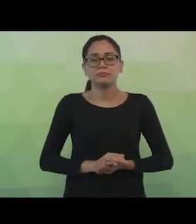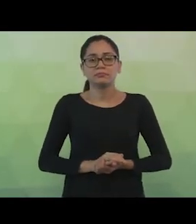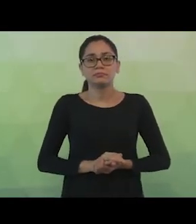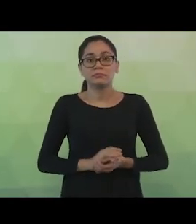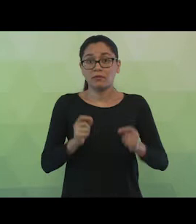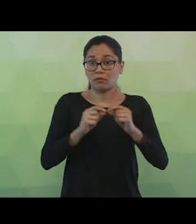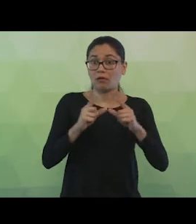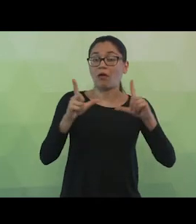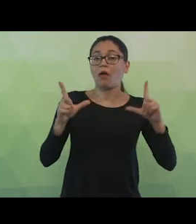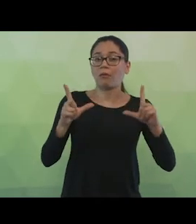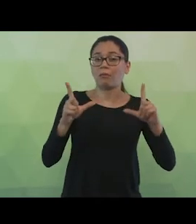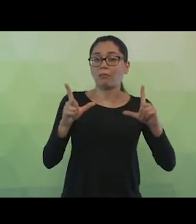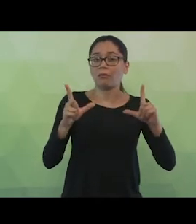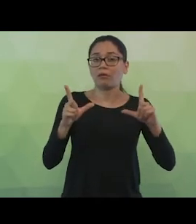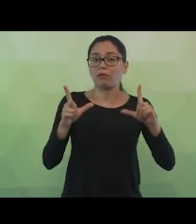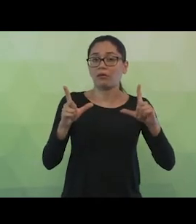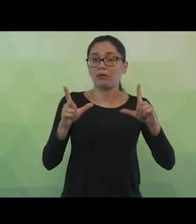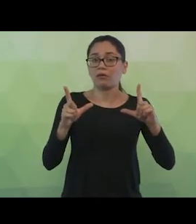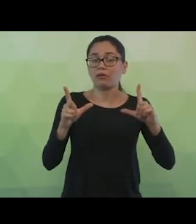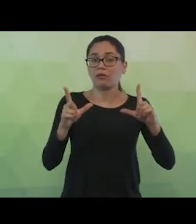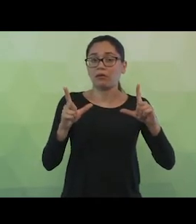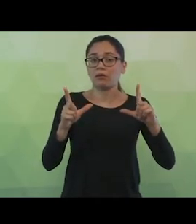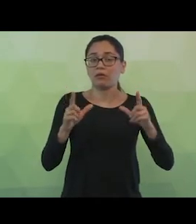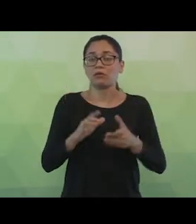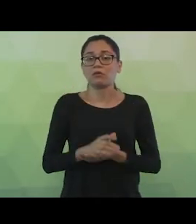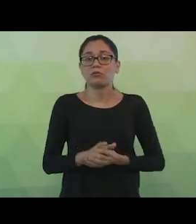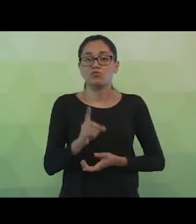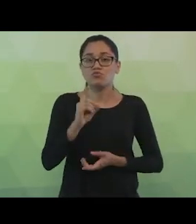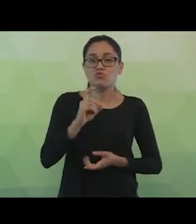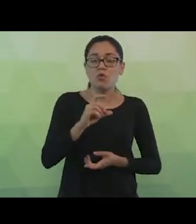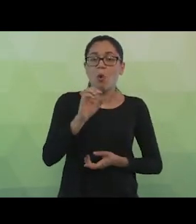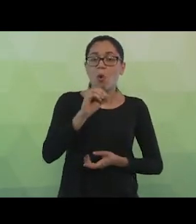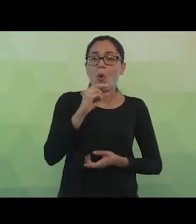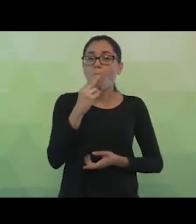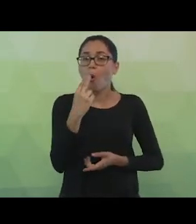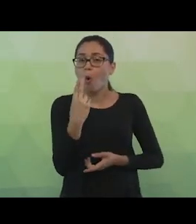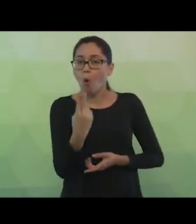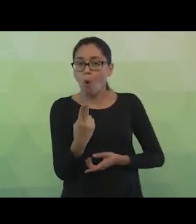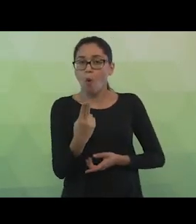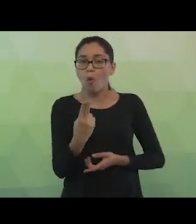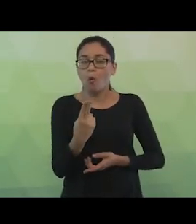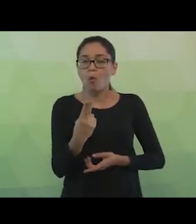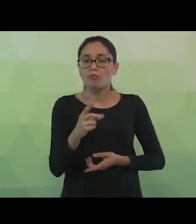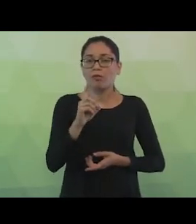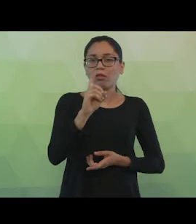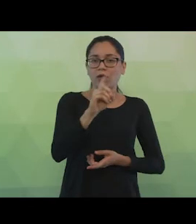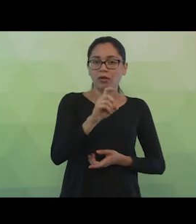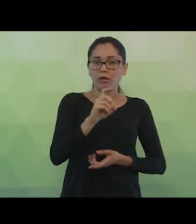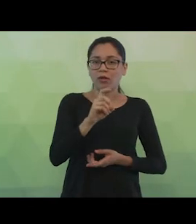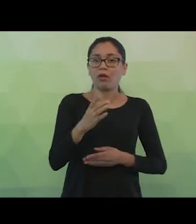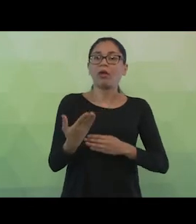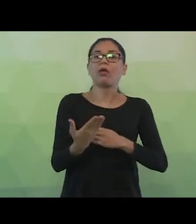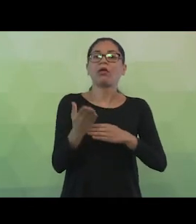Para abrirmos o programa, basta dar dois cliques ou um clique e um Enter.